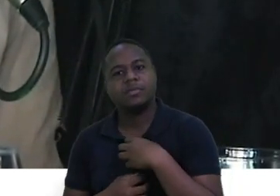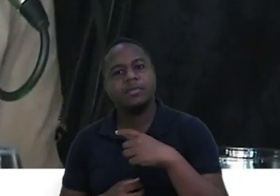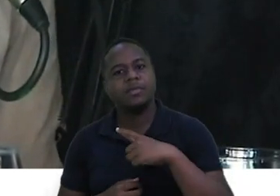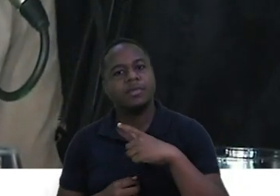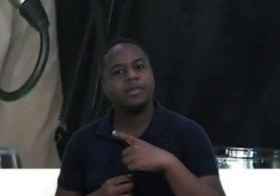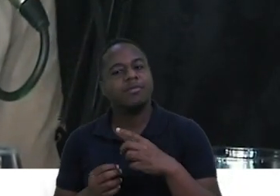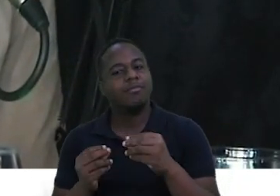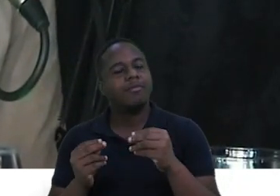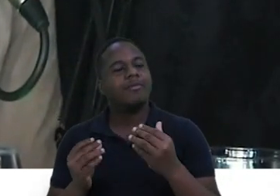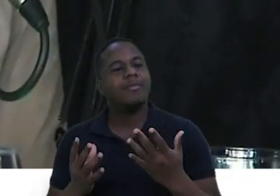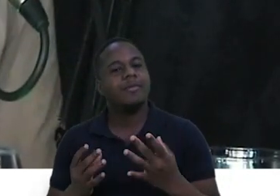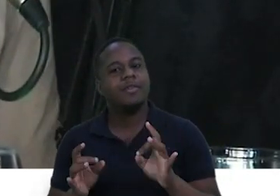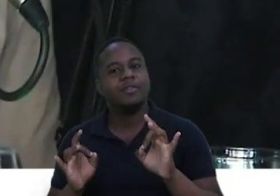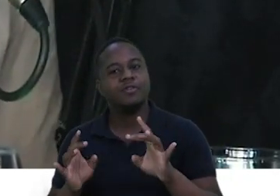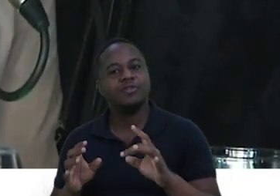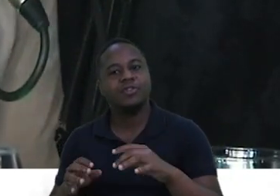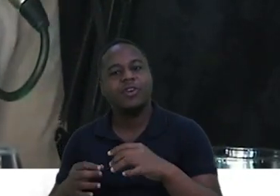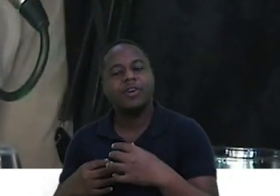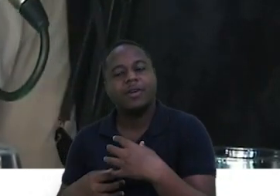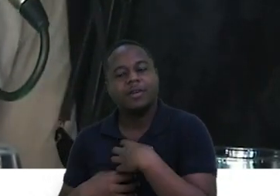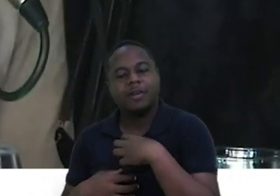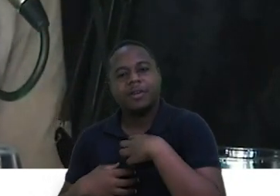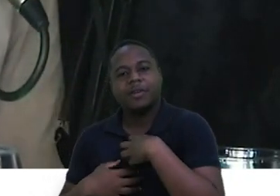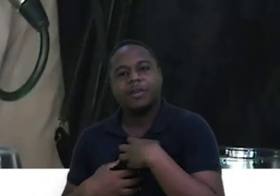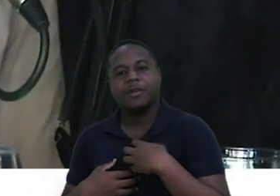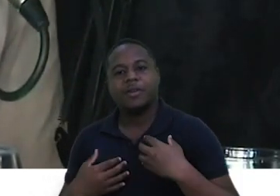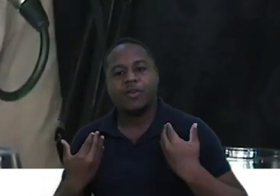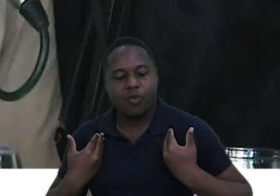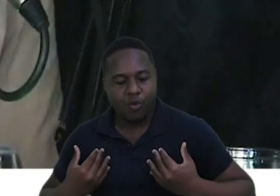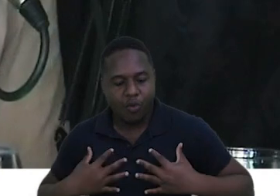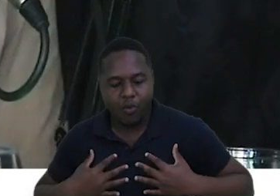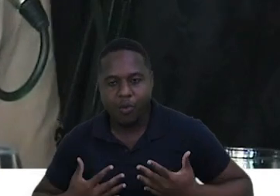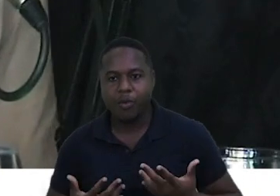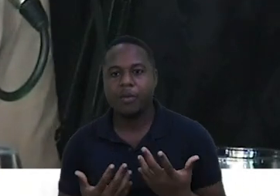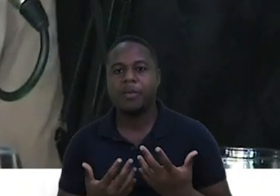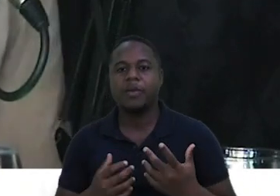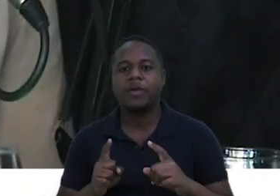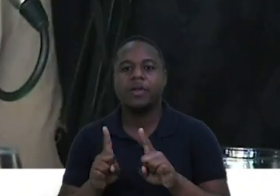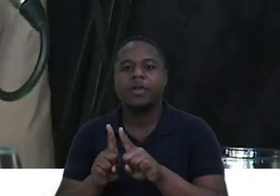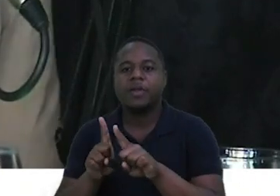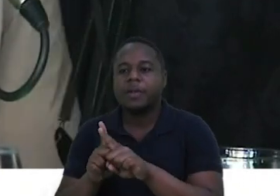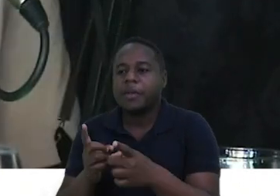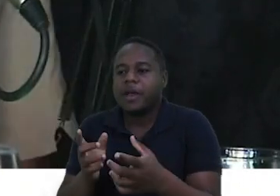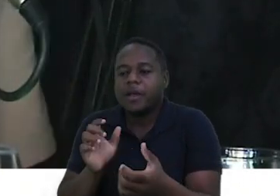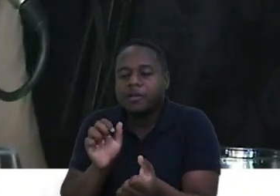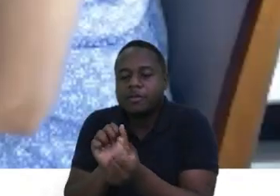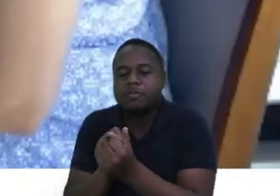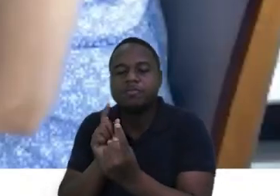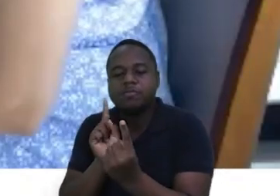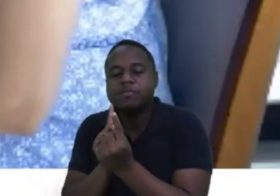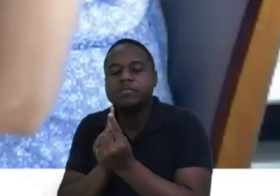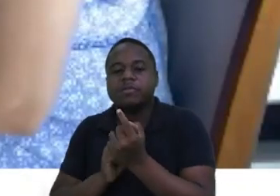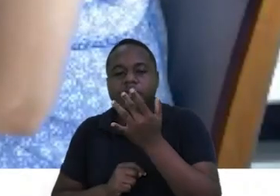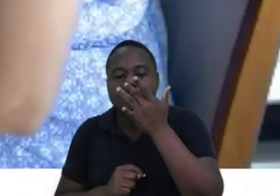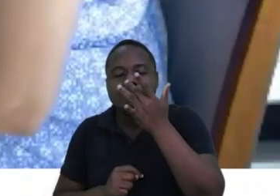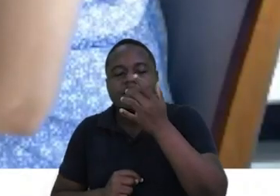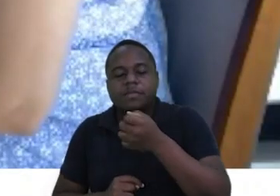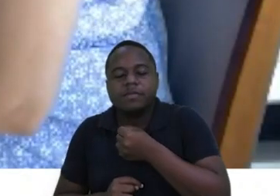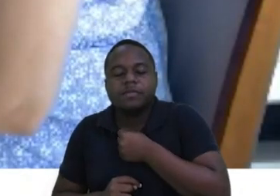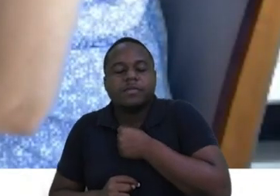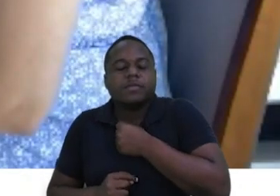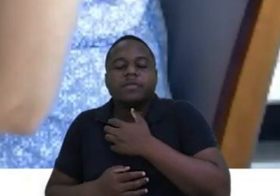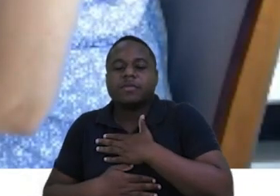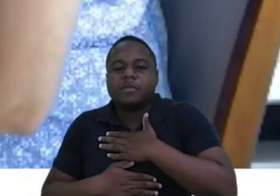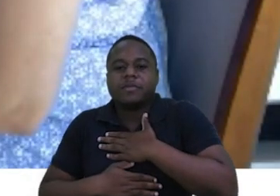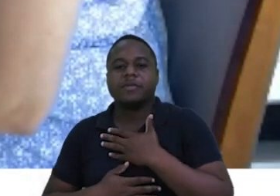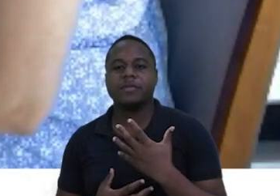vai além aqui de passos. O corpo, a dança, o acolhimento que chega, que se mistura, que dança. E